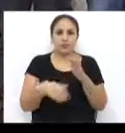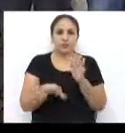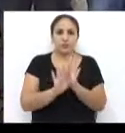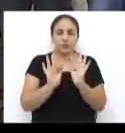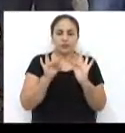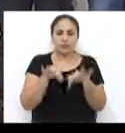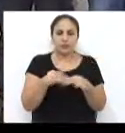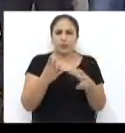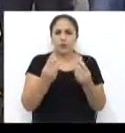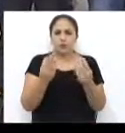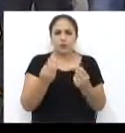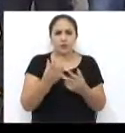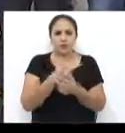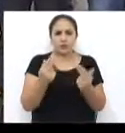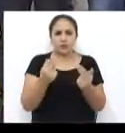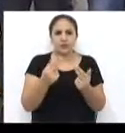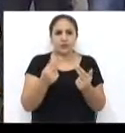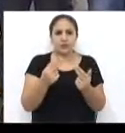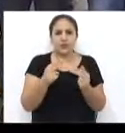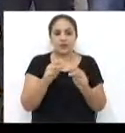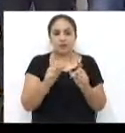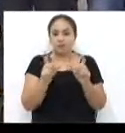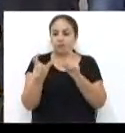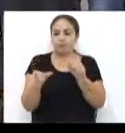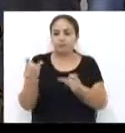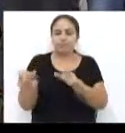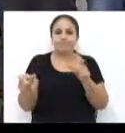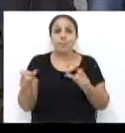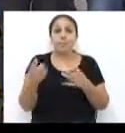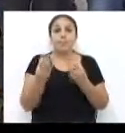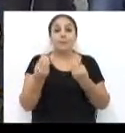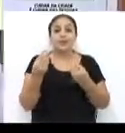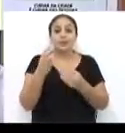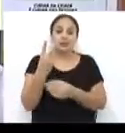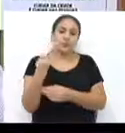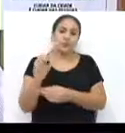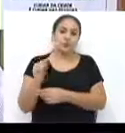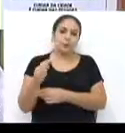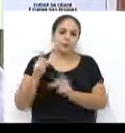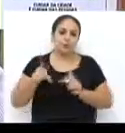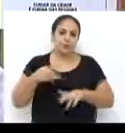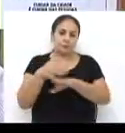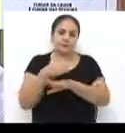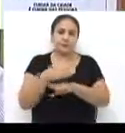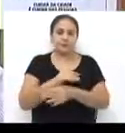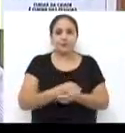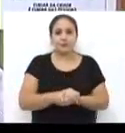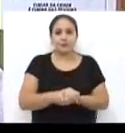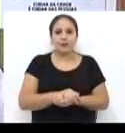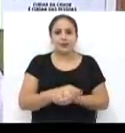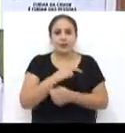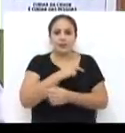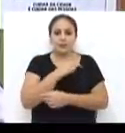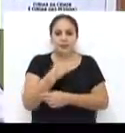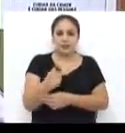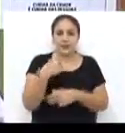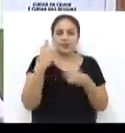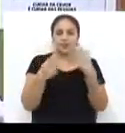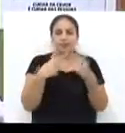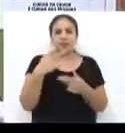com muitos negócios e um público de mais de 20 mil pessoas. Para o presidente da CISA, Marco Matos,